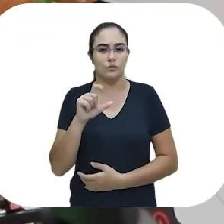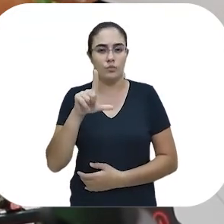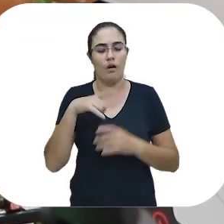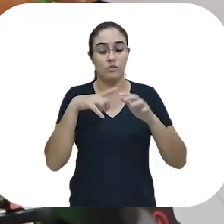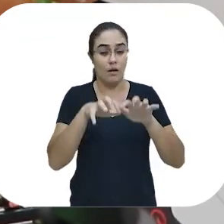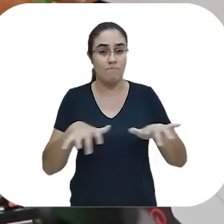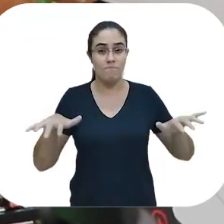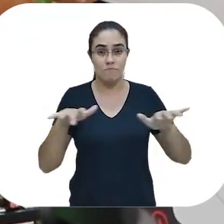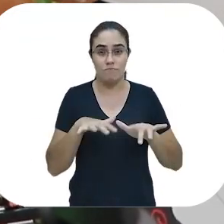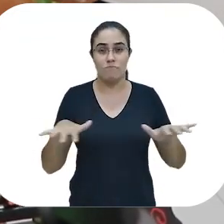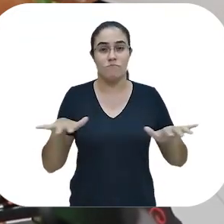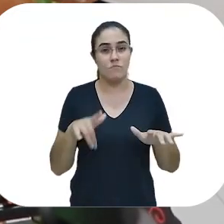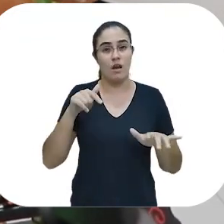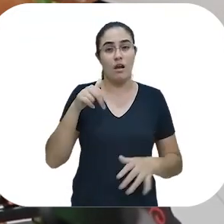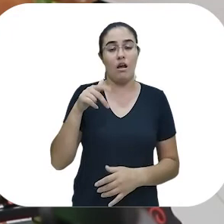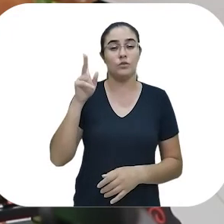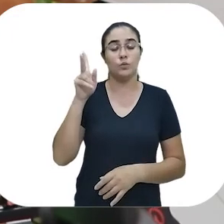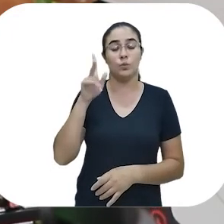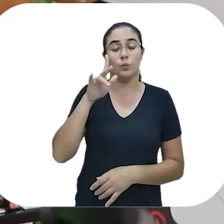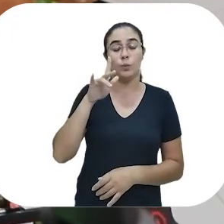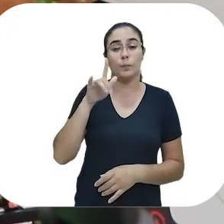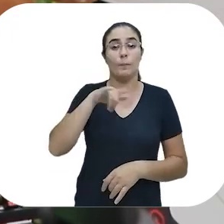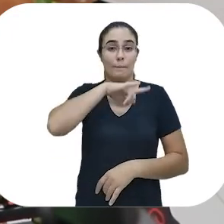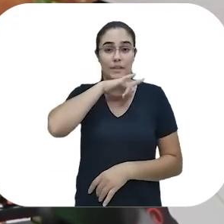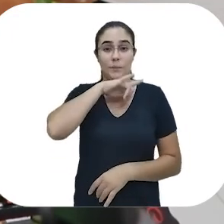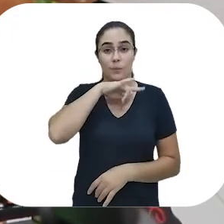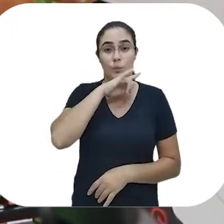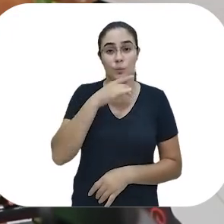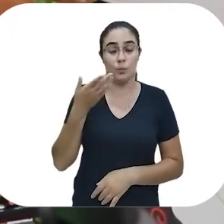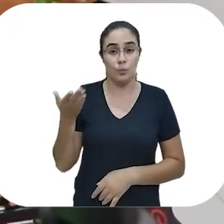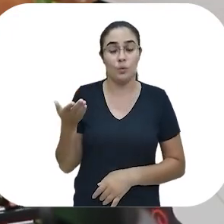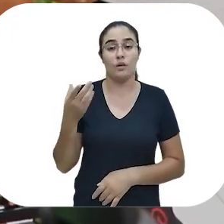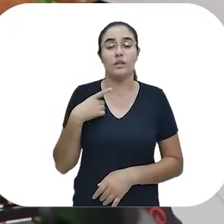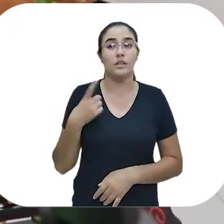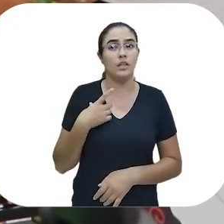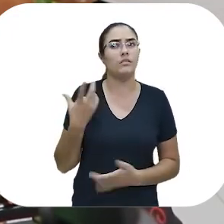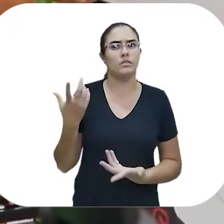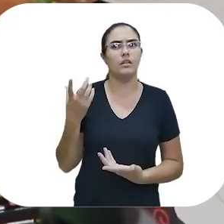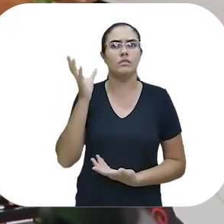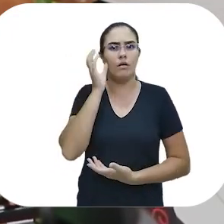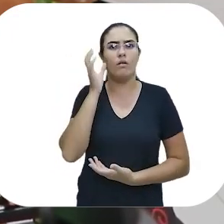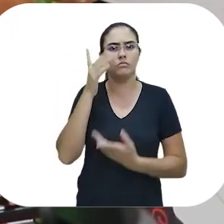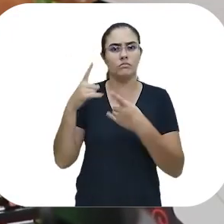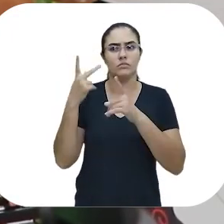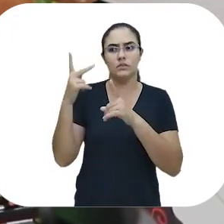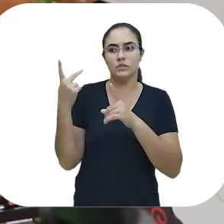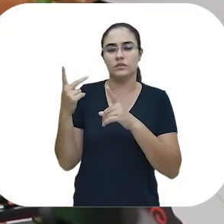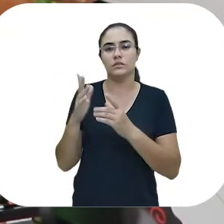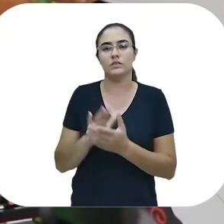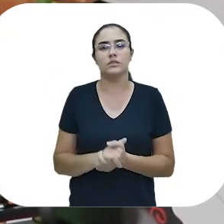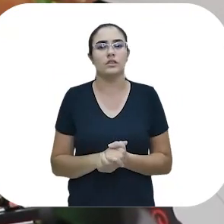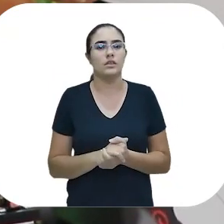pianista, que tem feito um trabalho lindo, né, que eu tenho escutado muito nesses últimos anos. Há